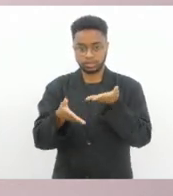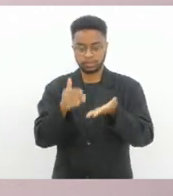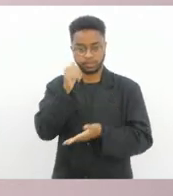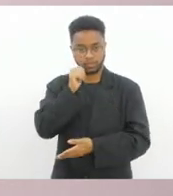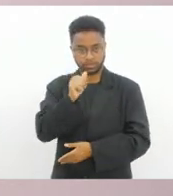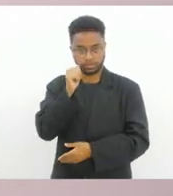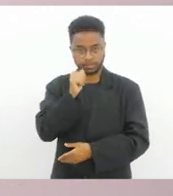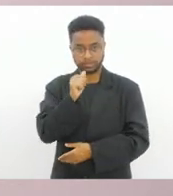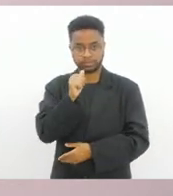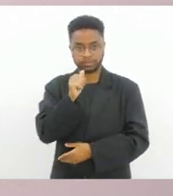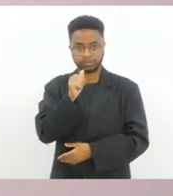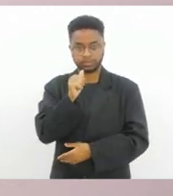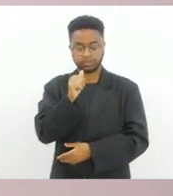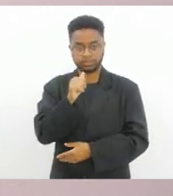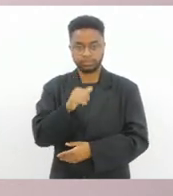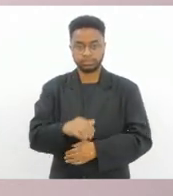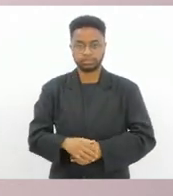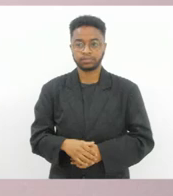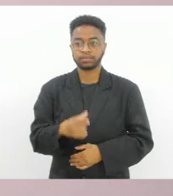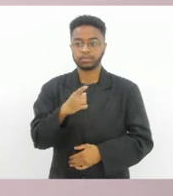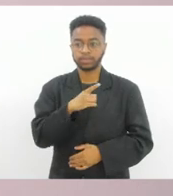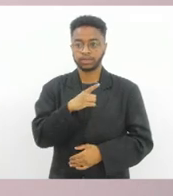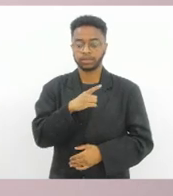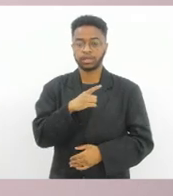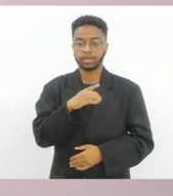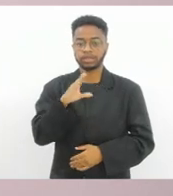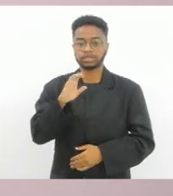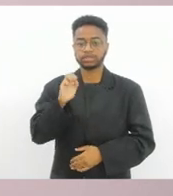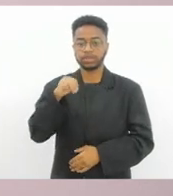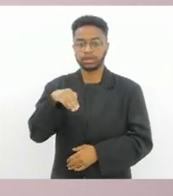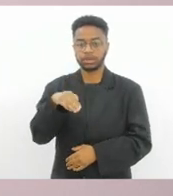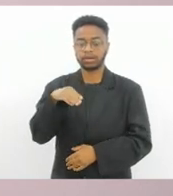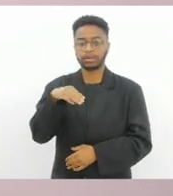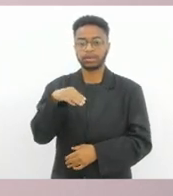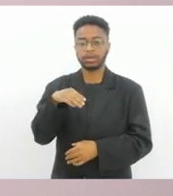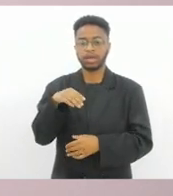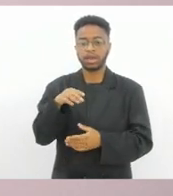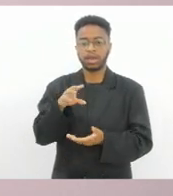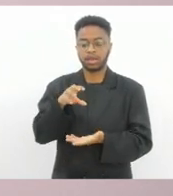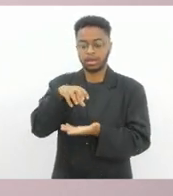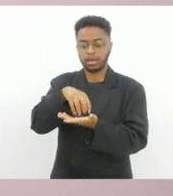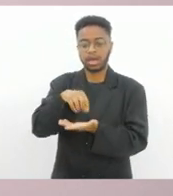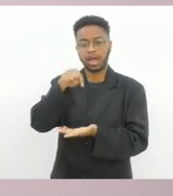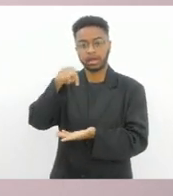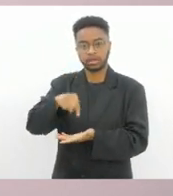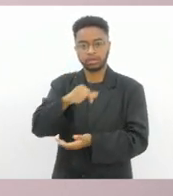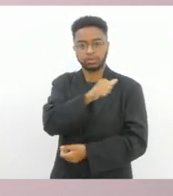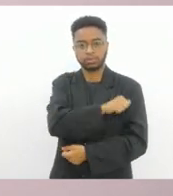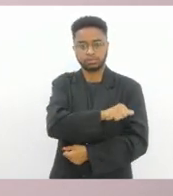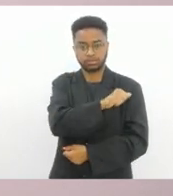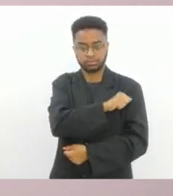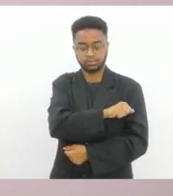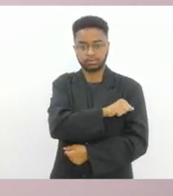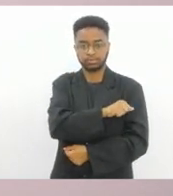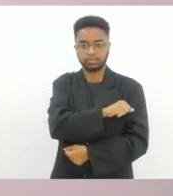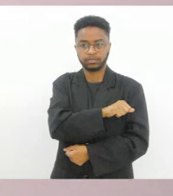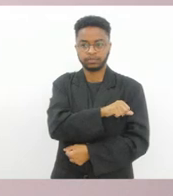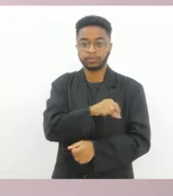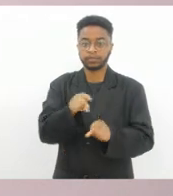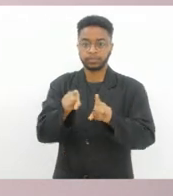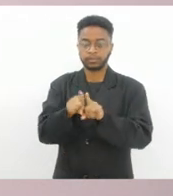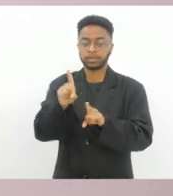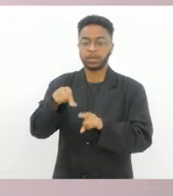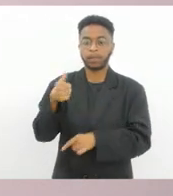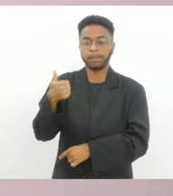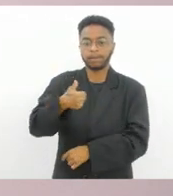mulheres, entre eles o CIAM Marcia Lira, que fica localizado aqui no centro do Rio de Janeiro, foi um dos